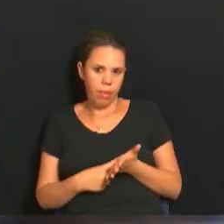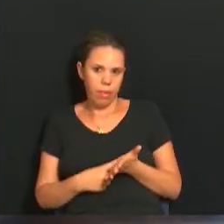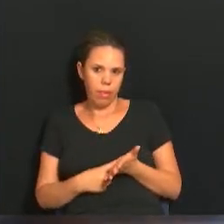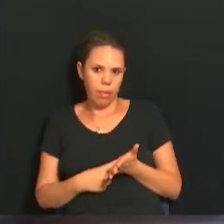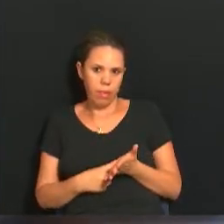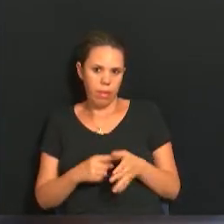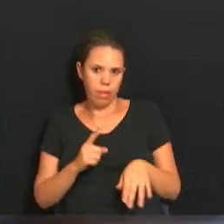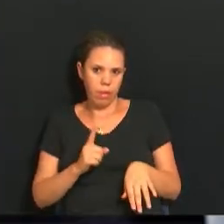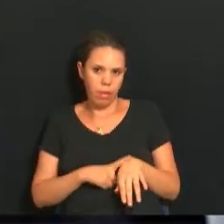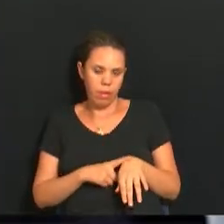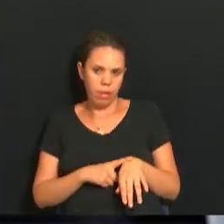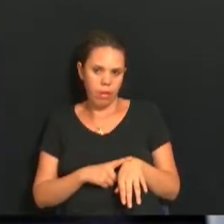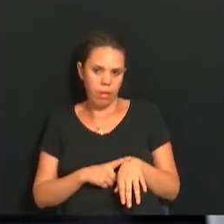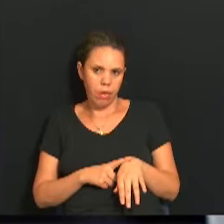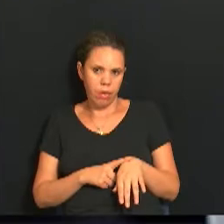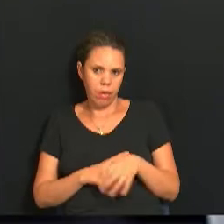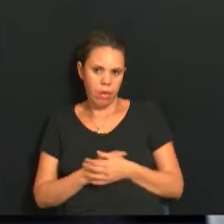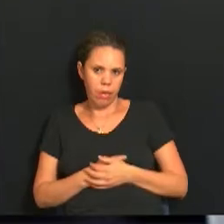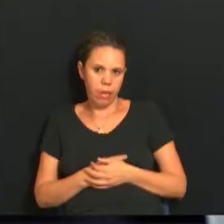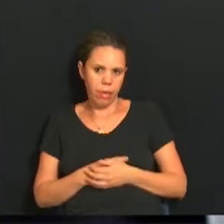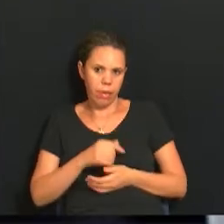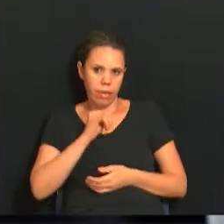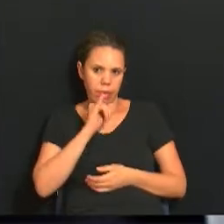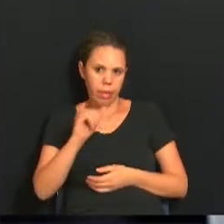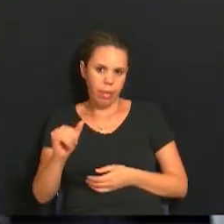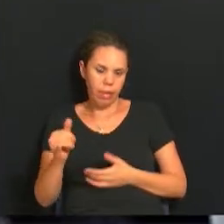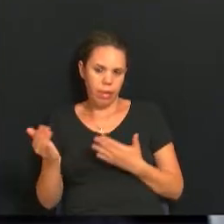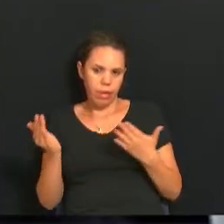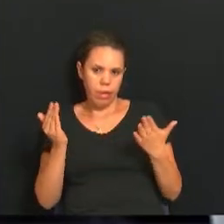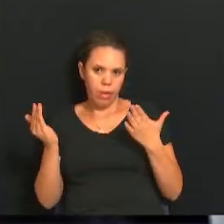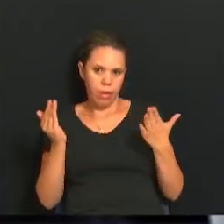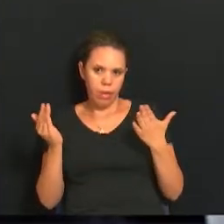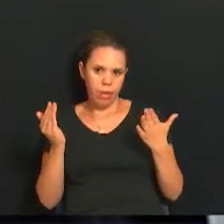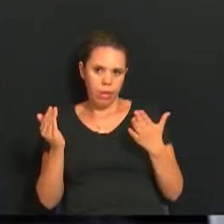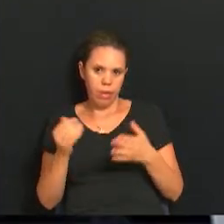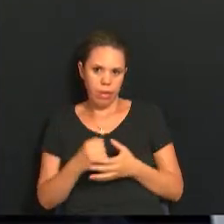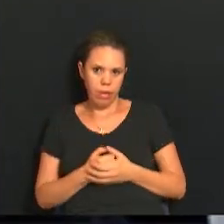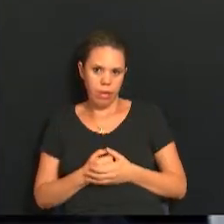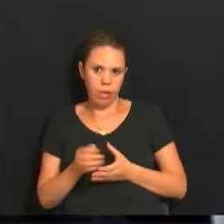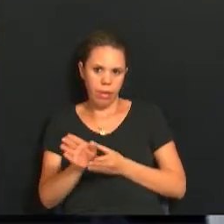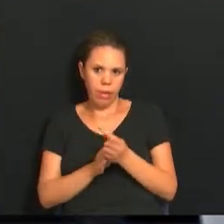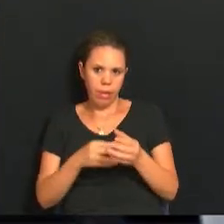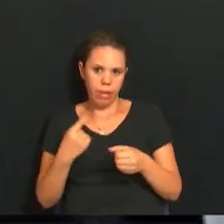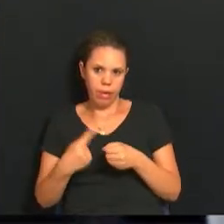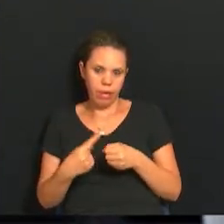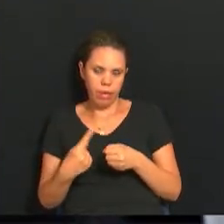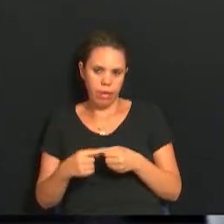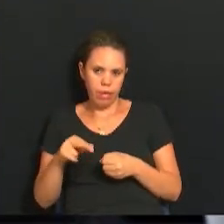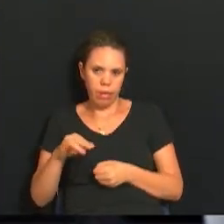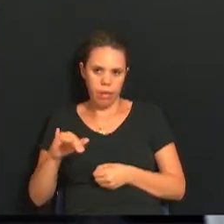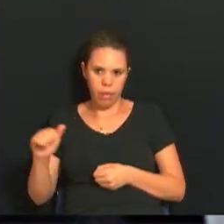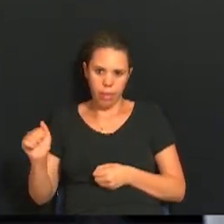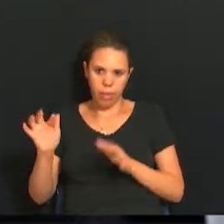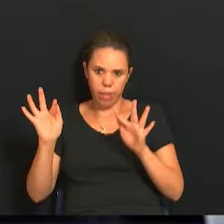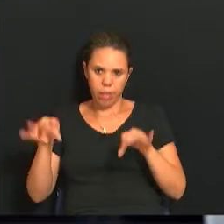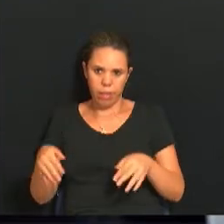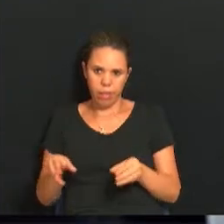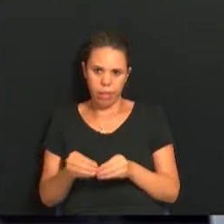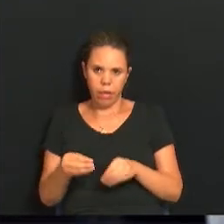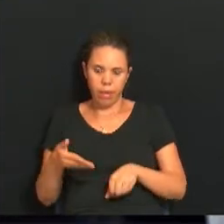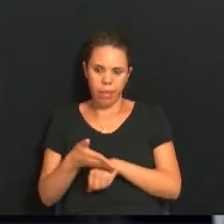SUS também os engendra. Além de fazer um balanço das atividades do Conselho Municipal, Nayara finalizou sua